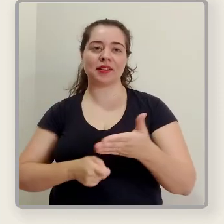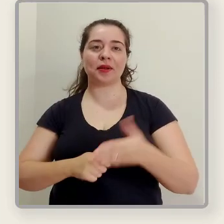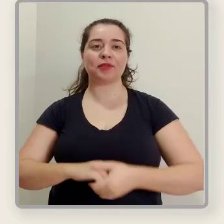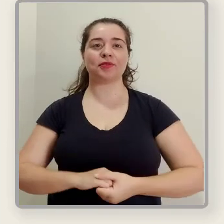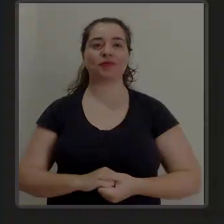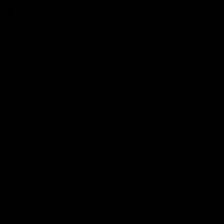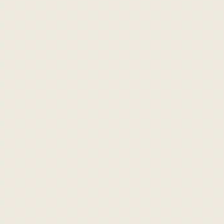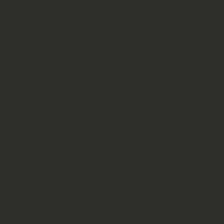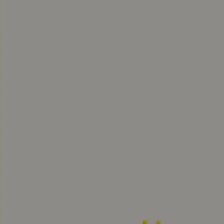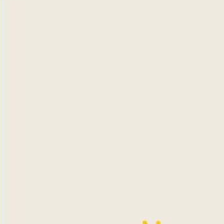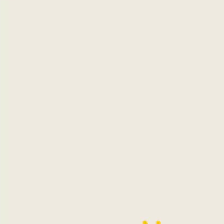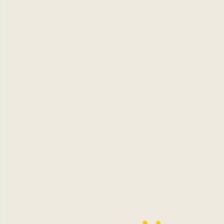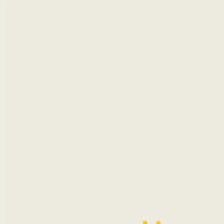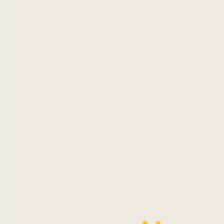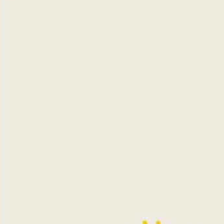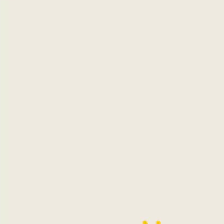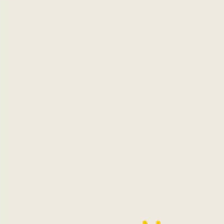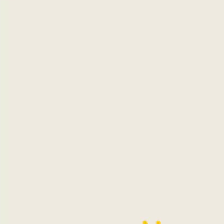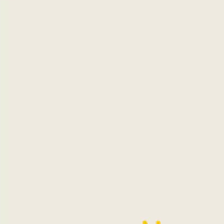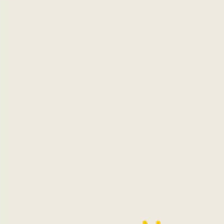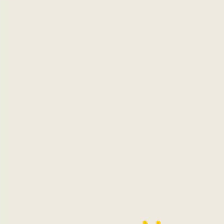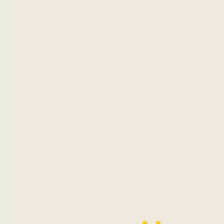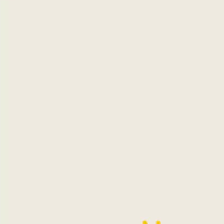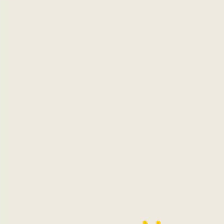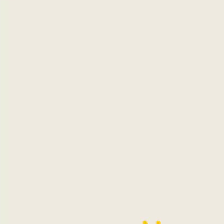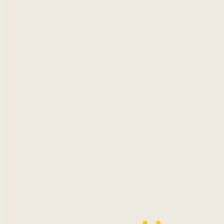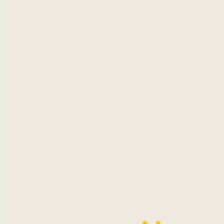aí